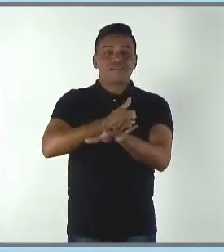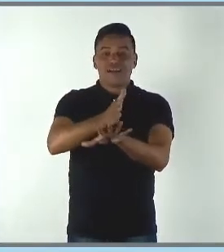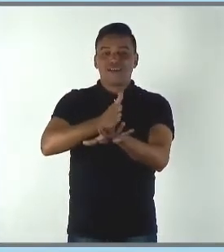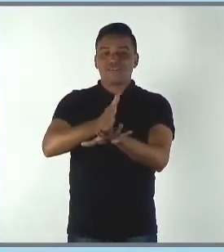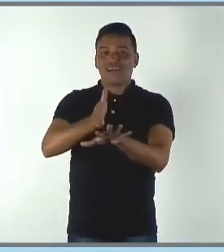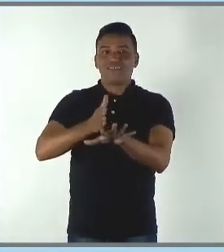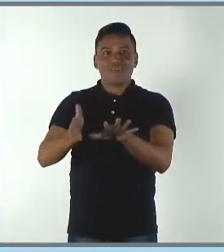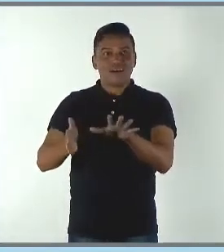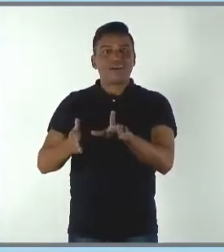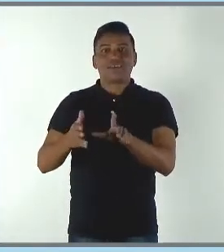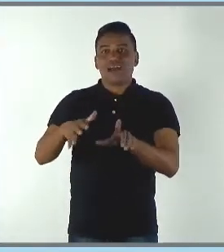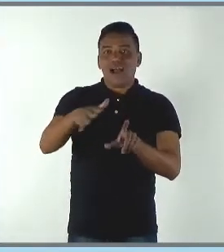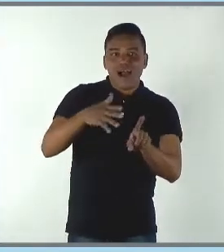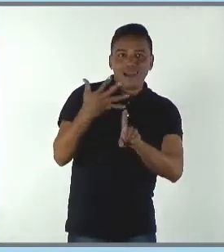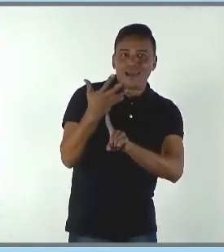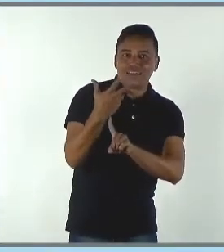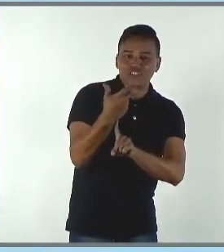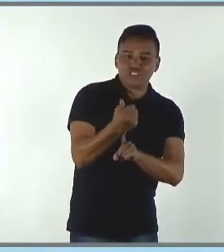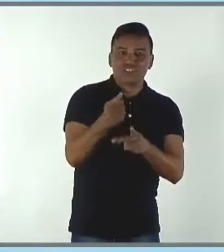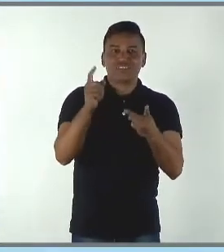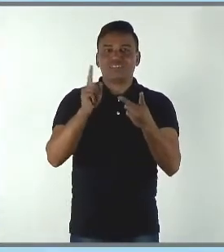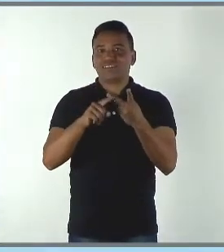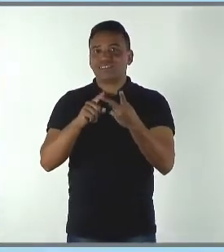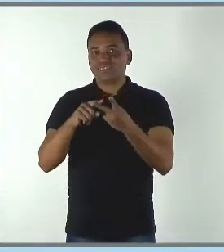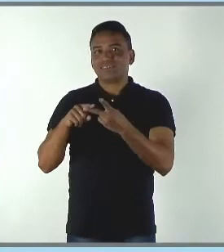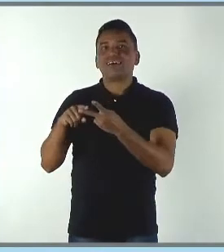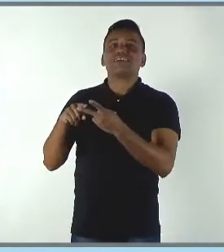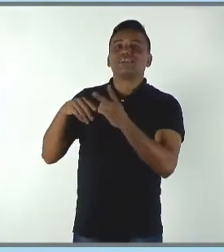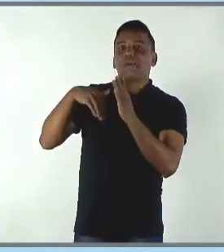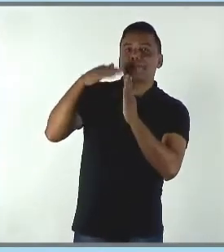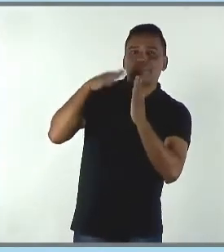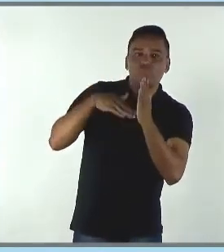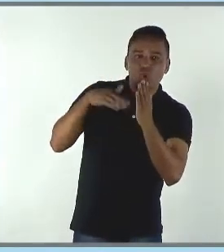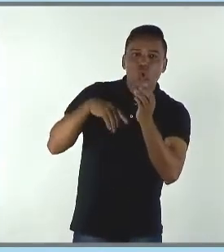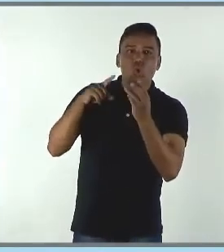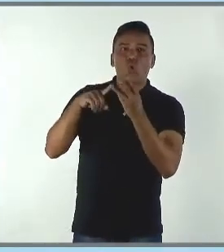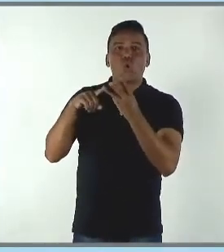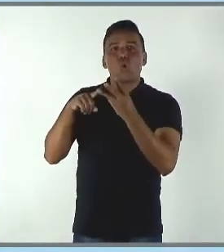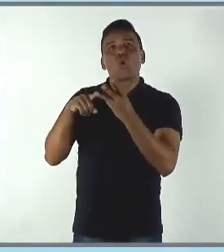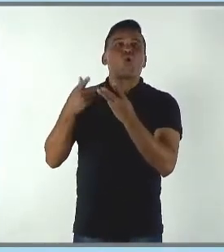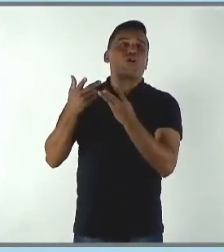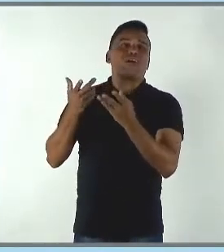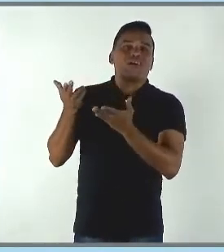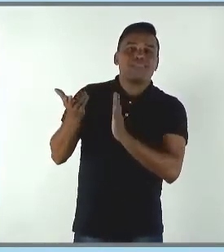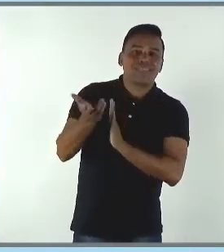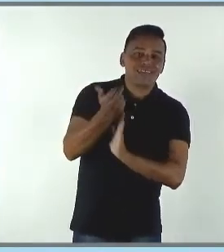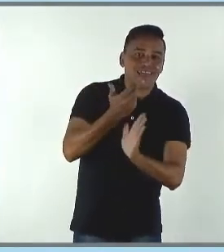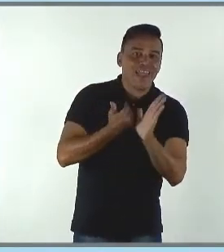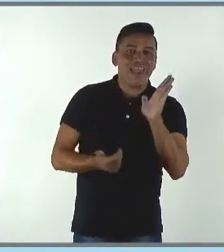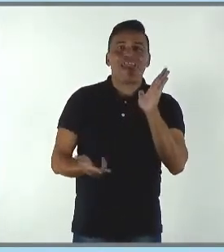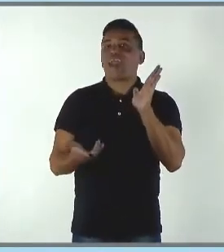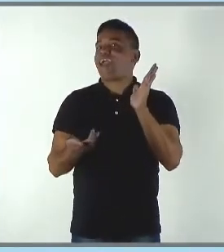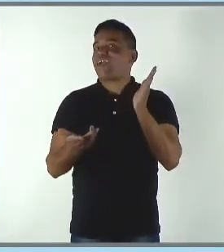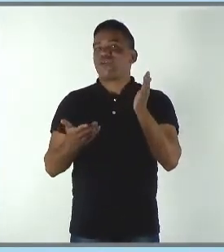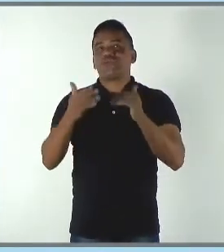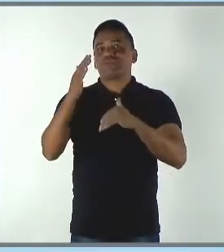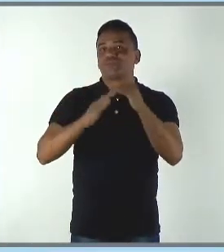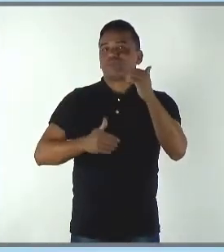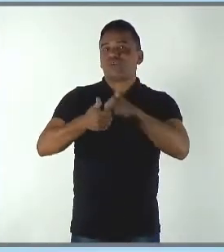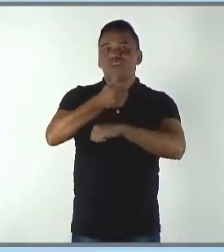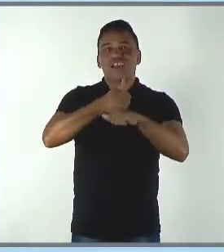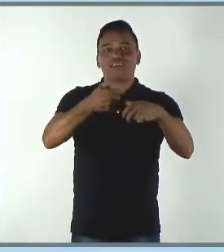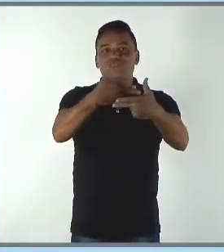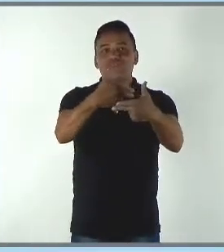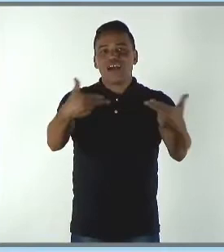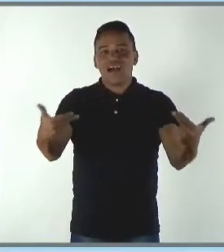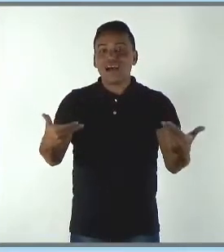gráficos, cineastas, pintores, desenhistas, gráficos. Nesse momento, a Masa ganha a configuração